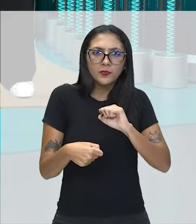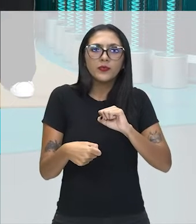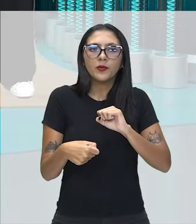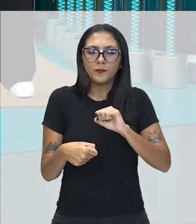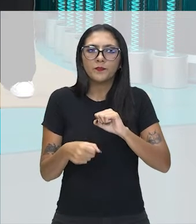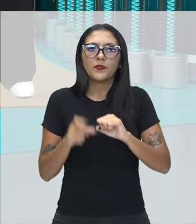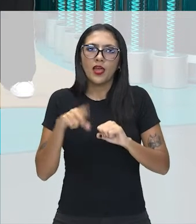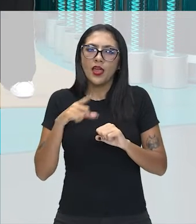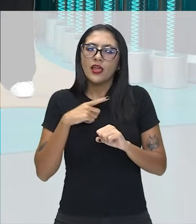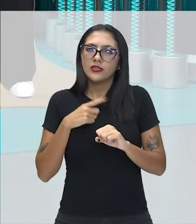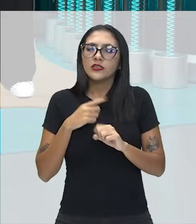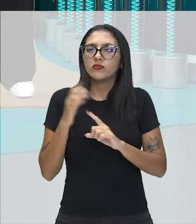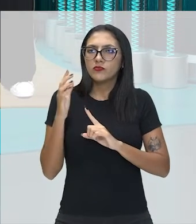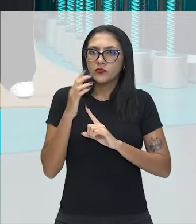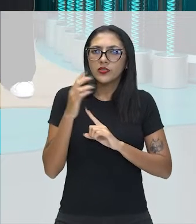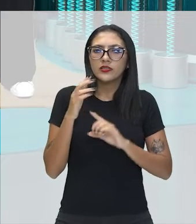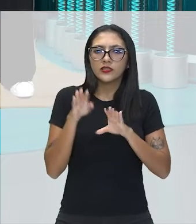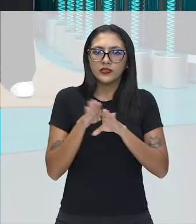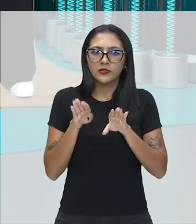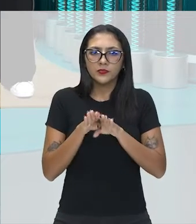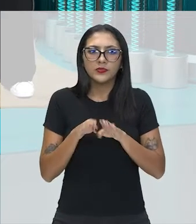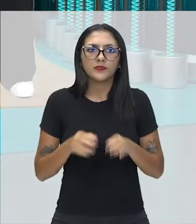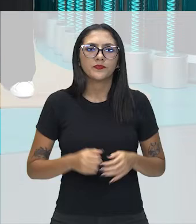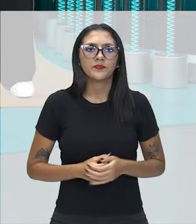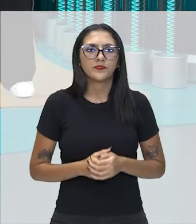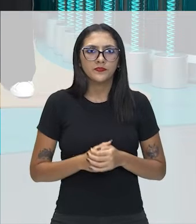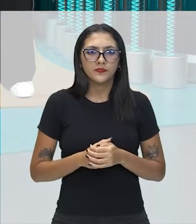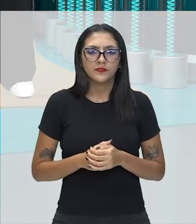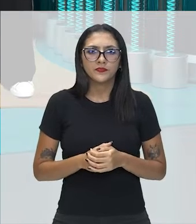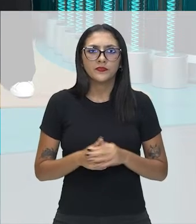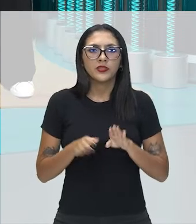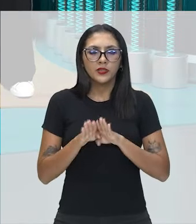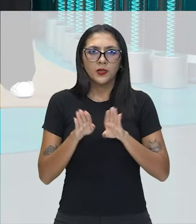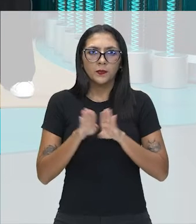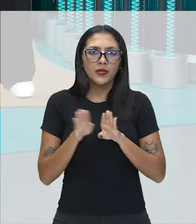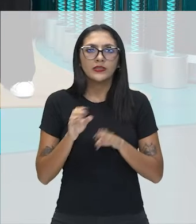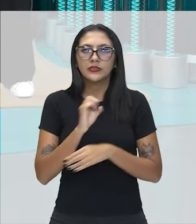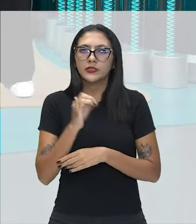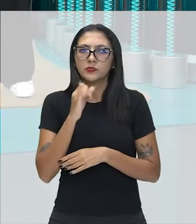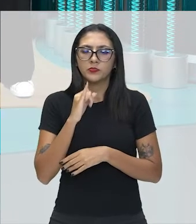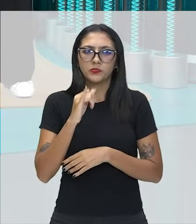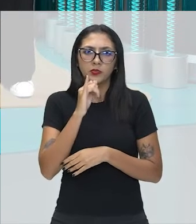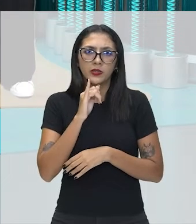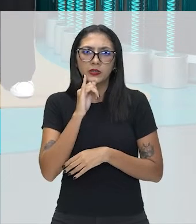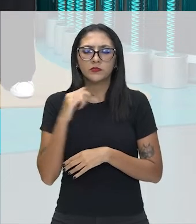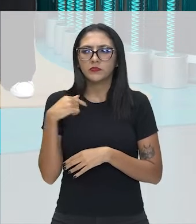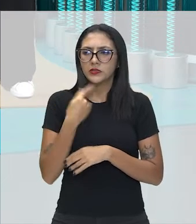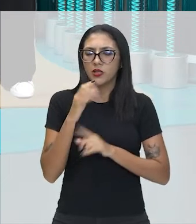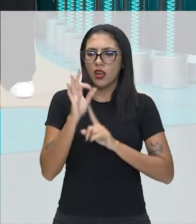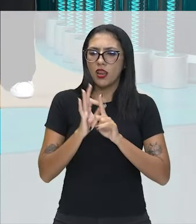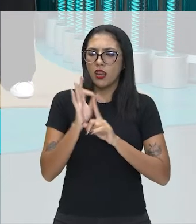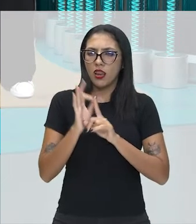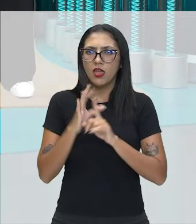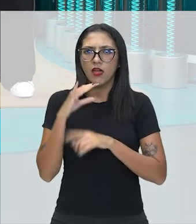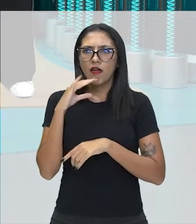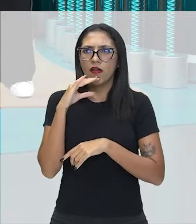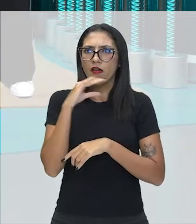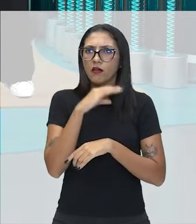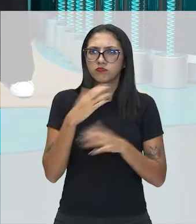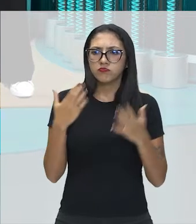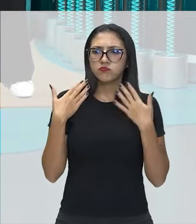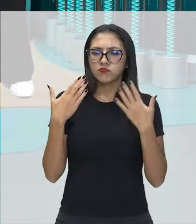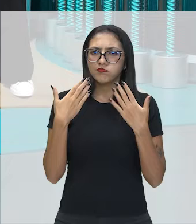alta temperatura e por consequência, né, existe um fluxo maior de sangue passando ali naqueles vasos e pode